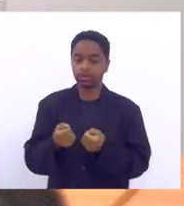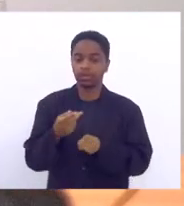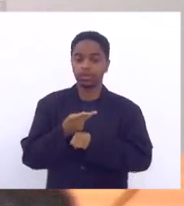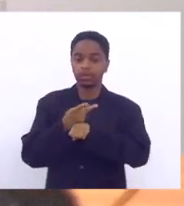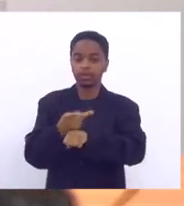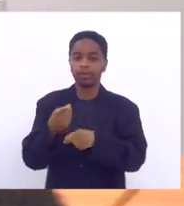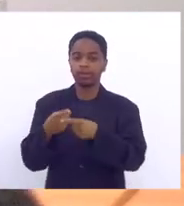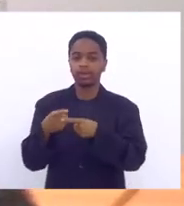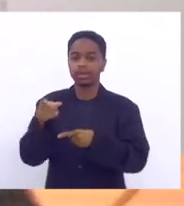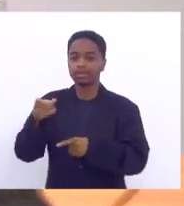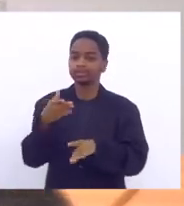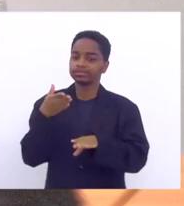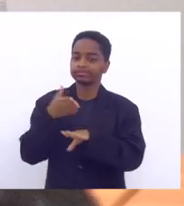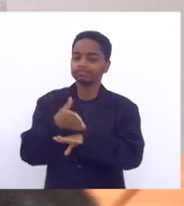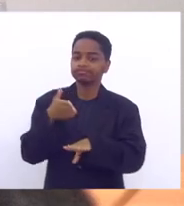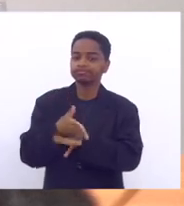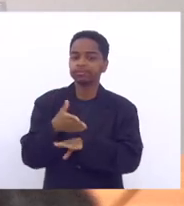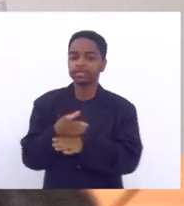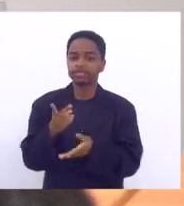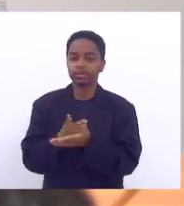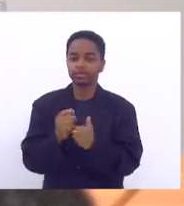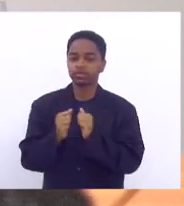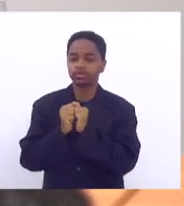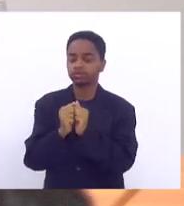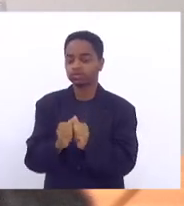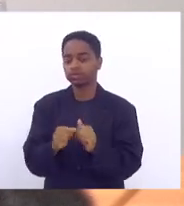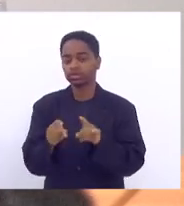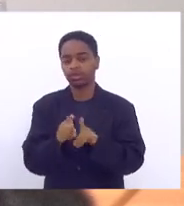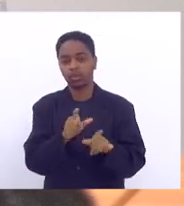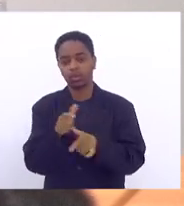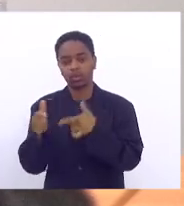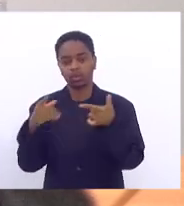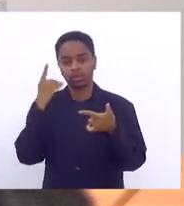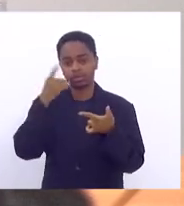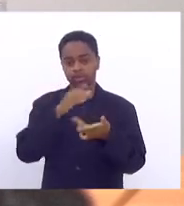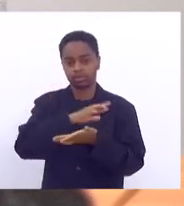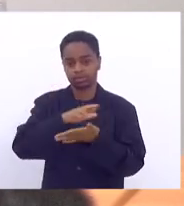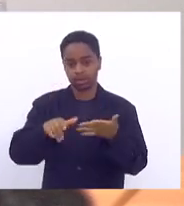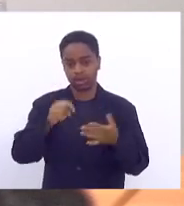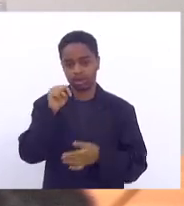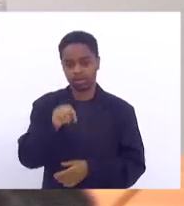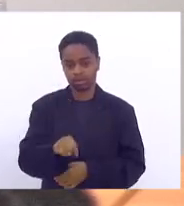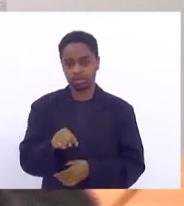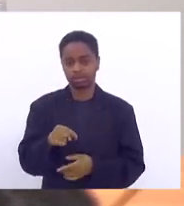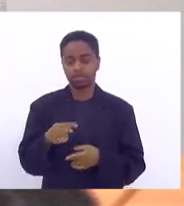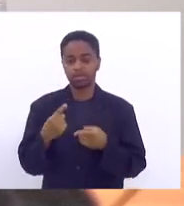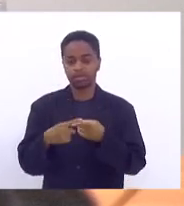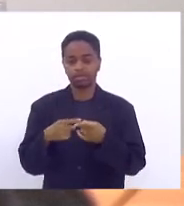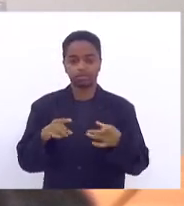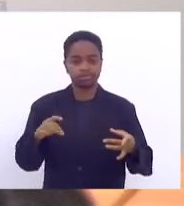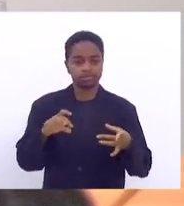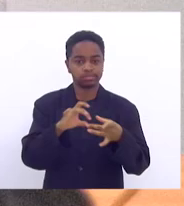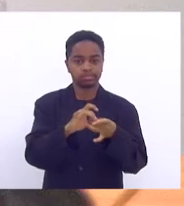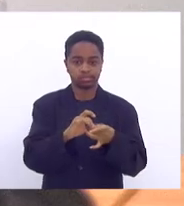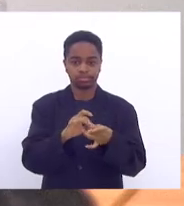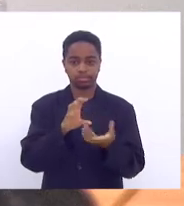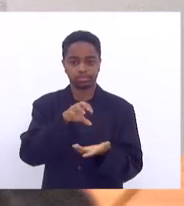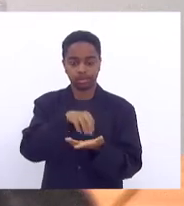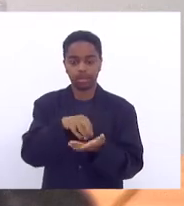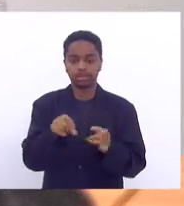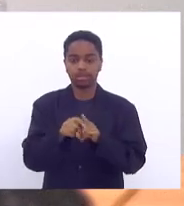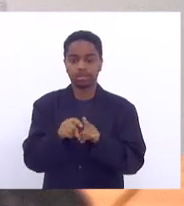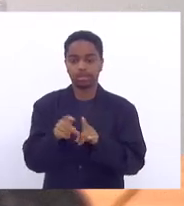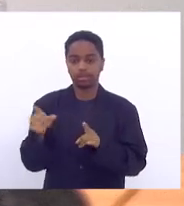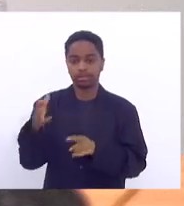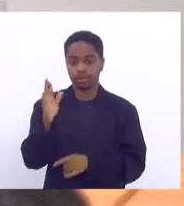ele sempre estar ali junto conosco e diversos outros deputados da casa que são n alanos então na pessoa do deputado